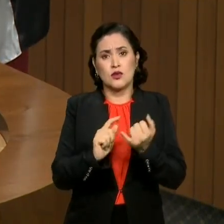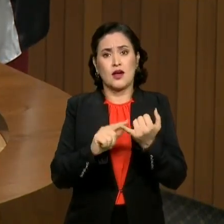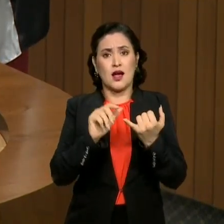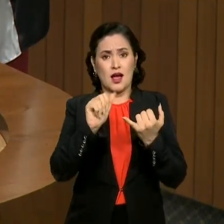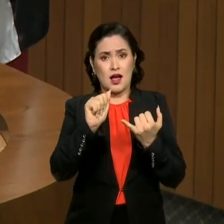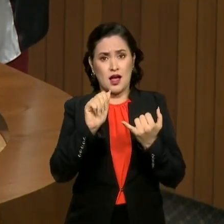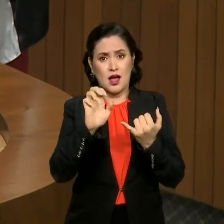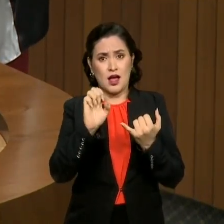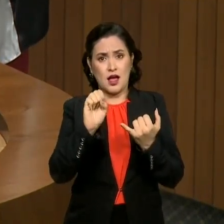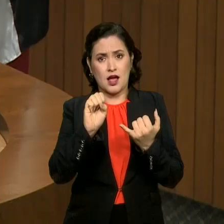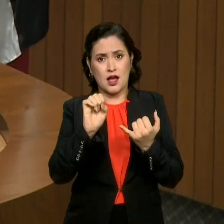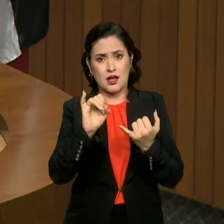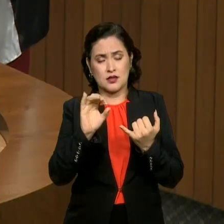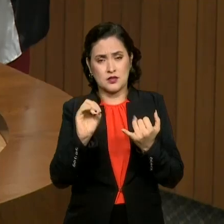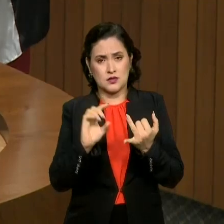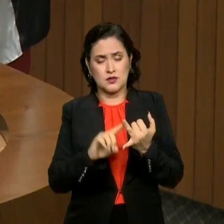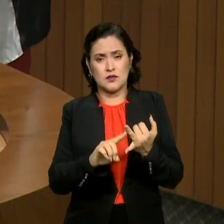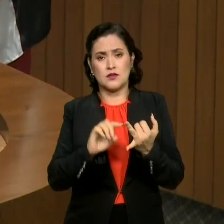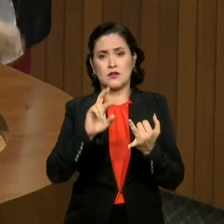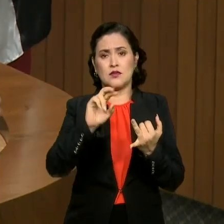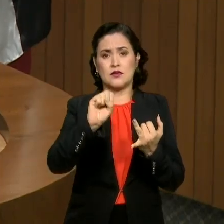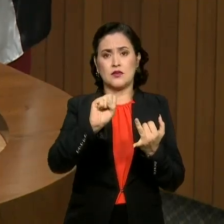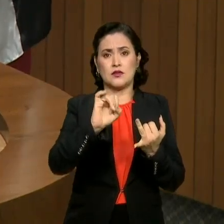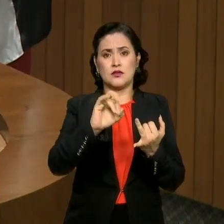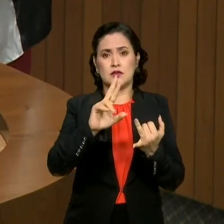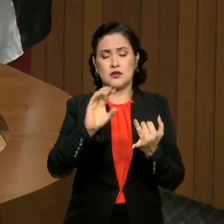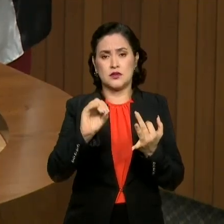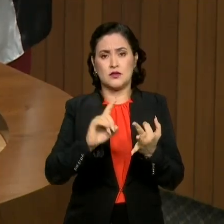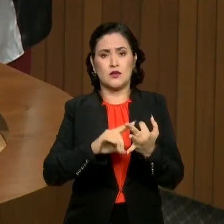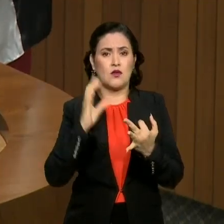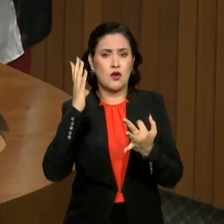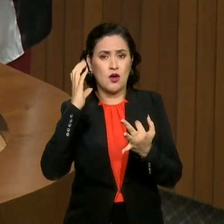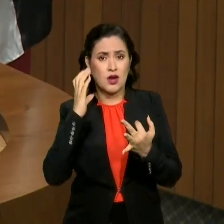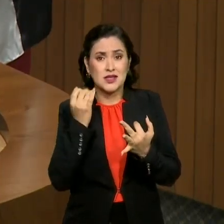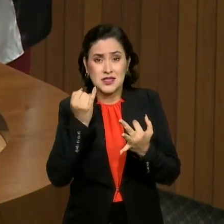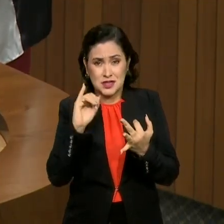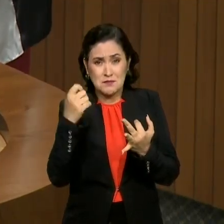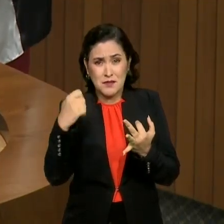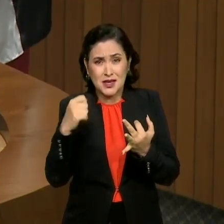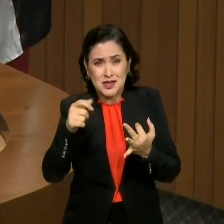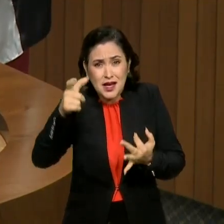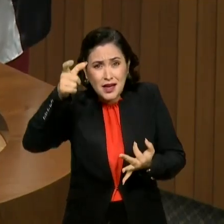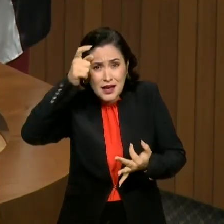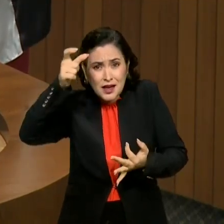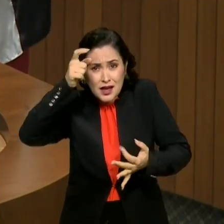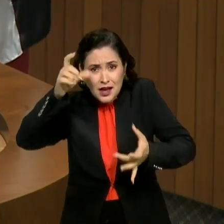com Rosiana, vocês se aliam até com Satanás, se precisar, para subir ao poder.